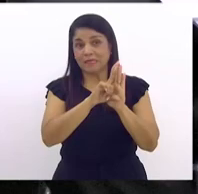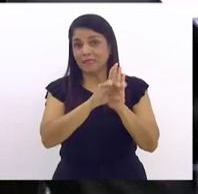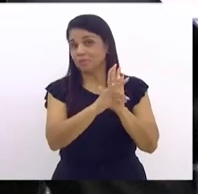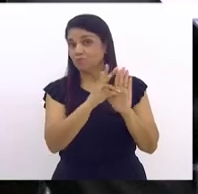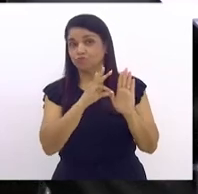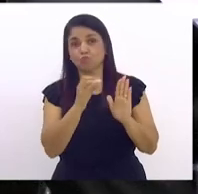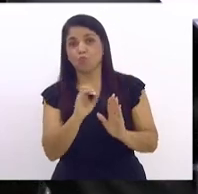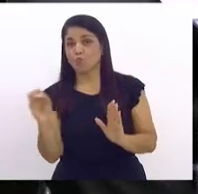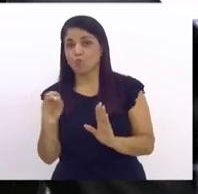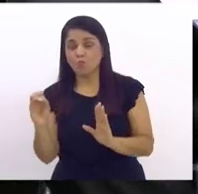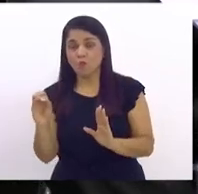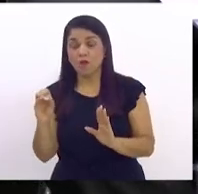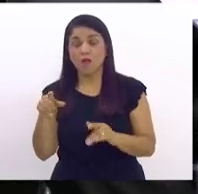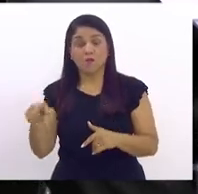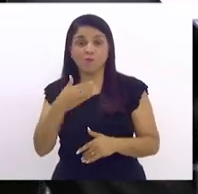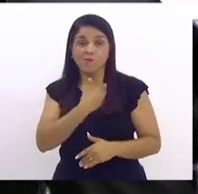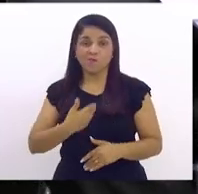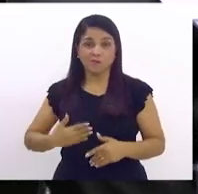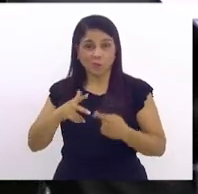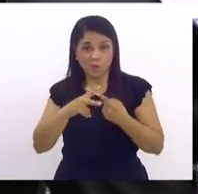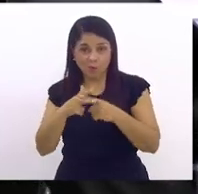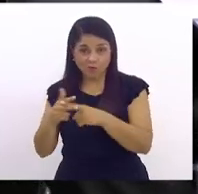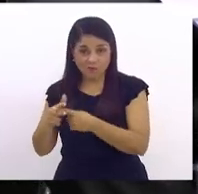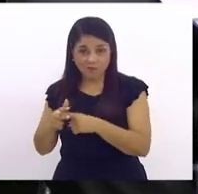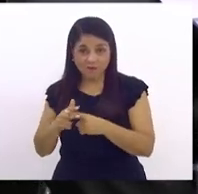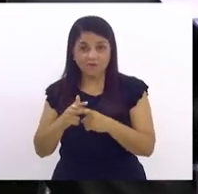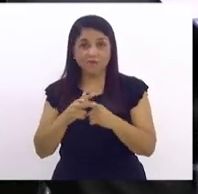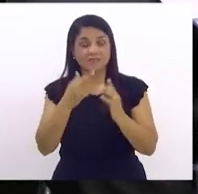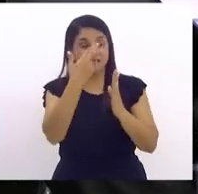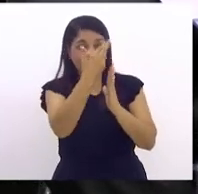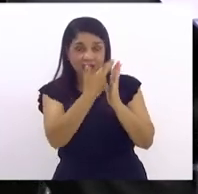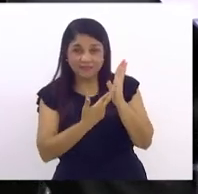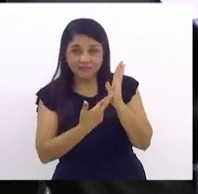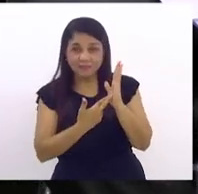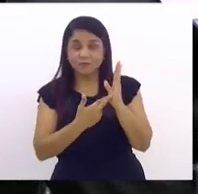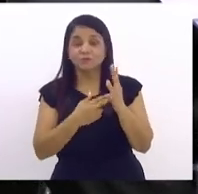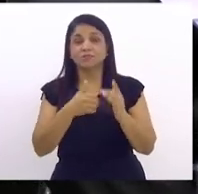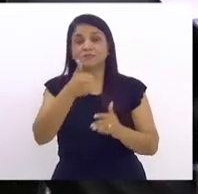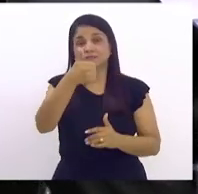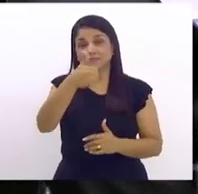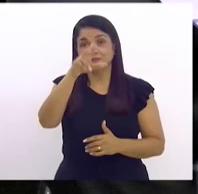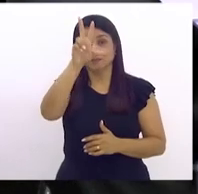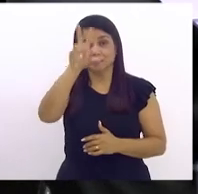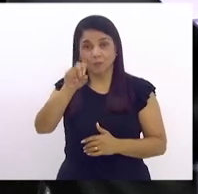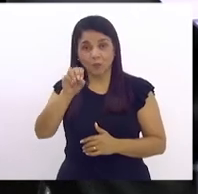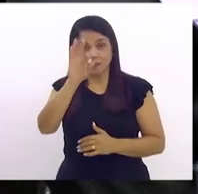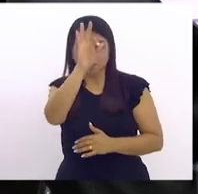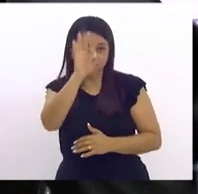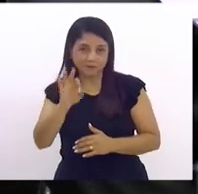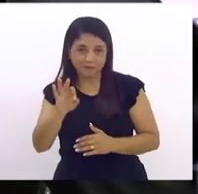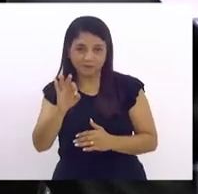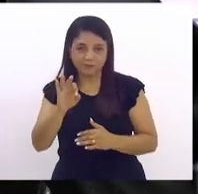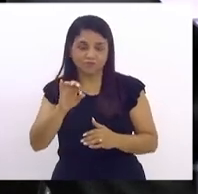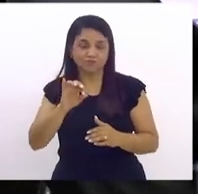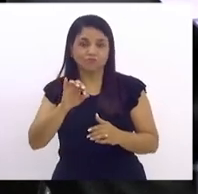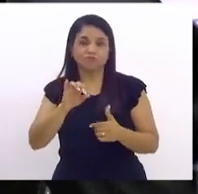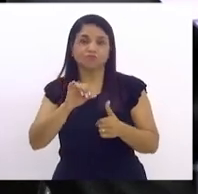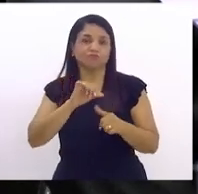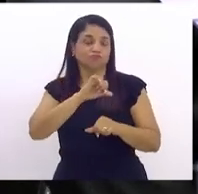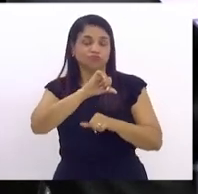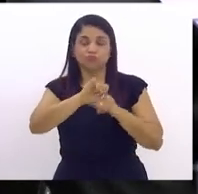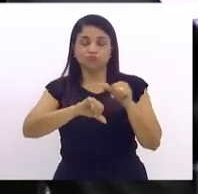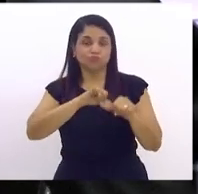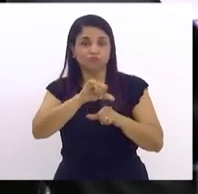para consertar, ele criou a redação dos mesmos 150%. Ele não está gerando receita nenhuma. Mas a